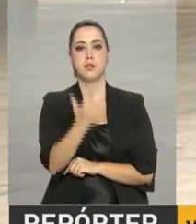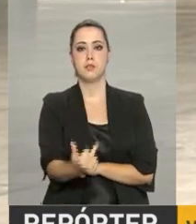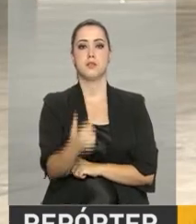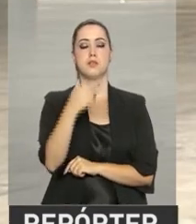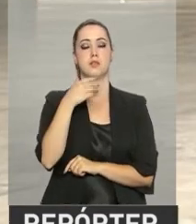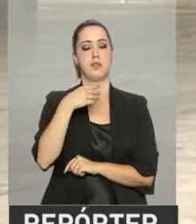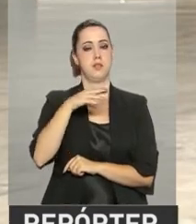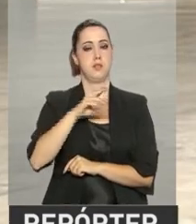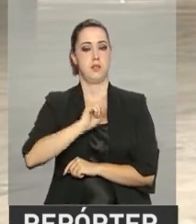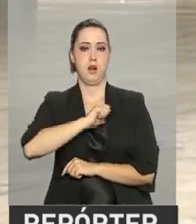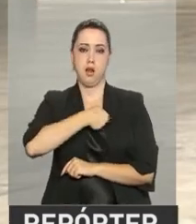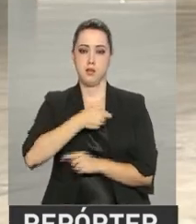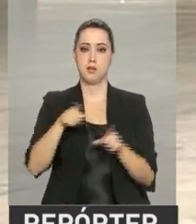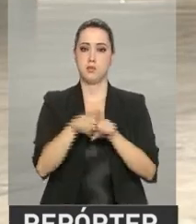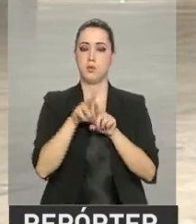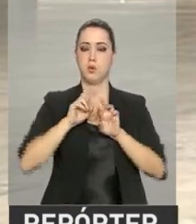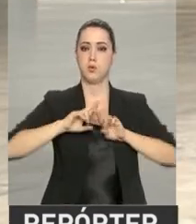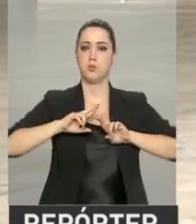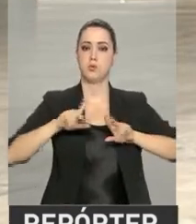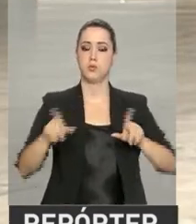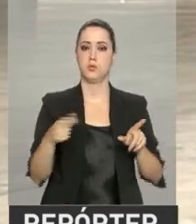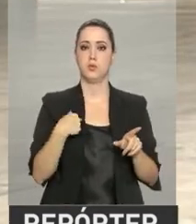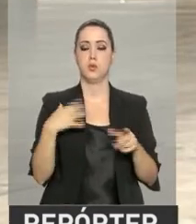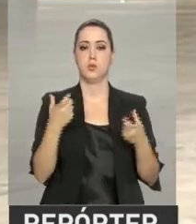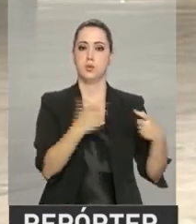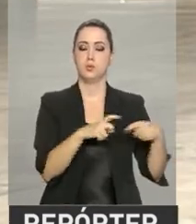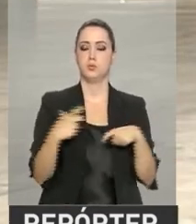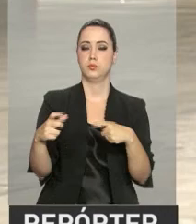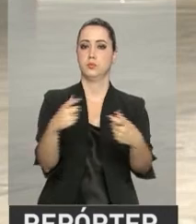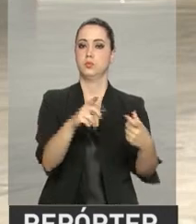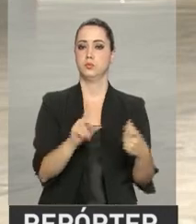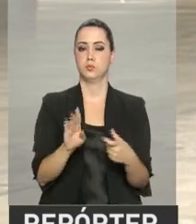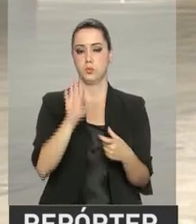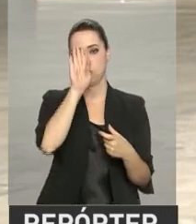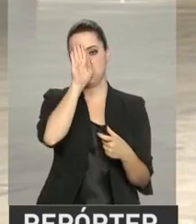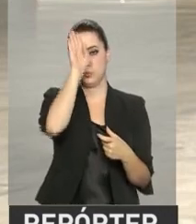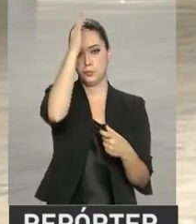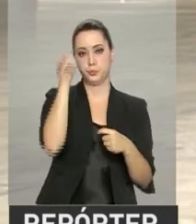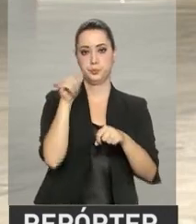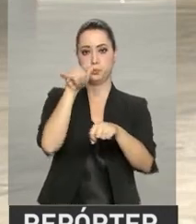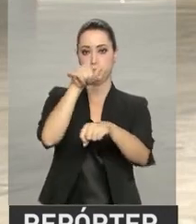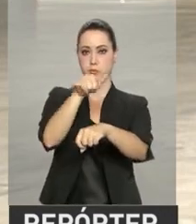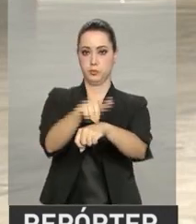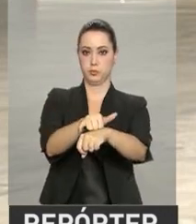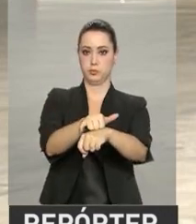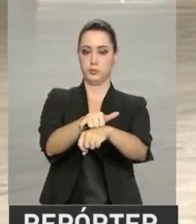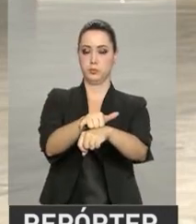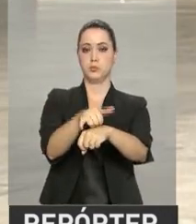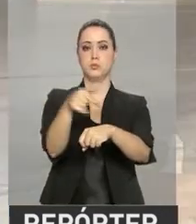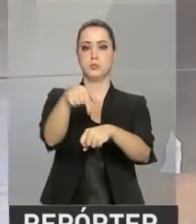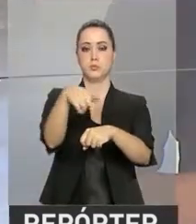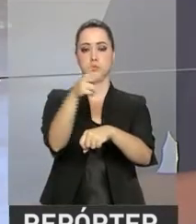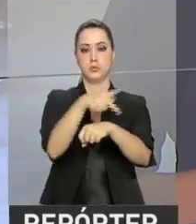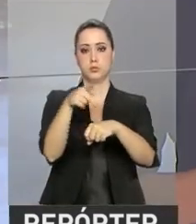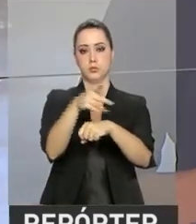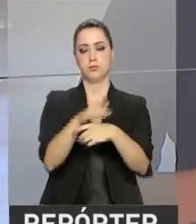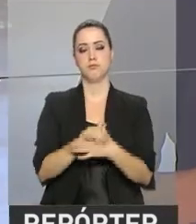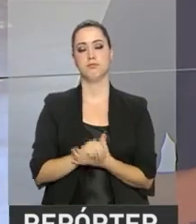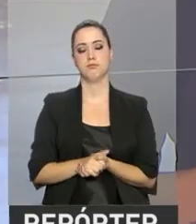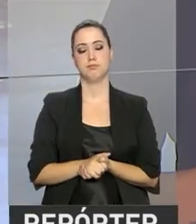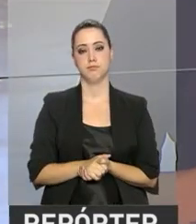e nos núcleos regionais de aviação civil localizados nos principais aeroportos do país josé luis é com você